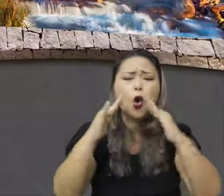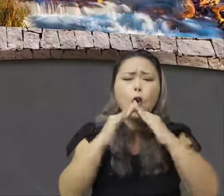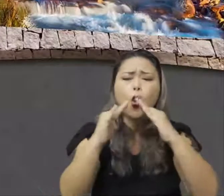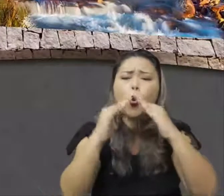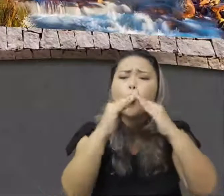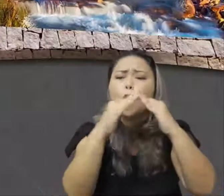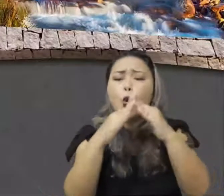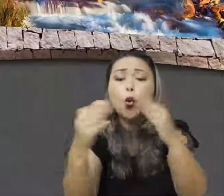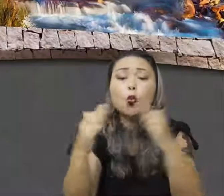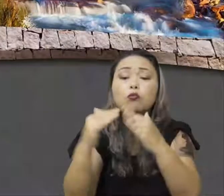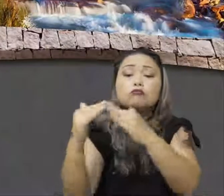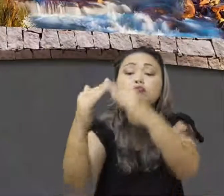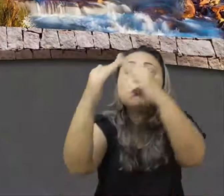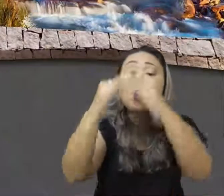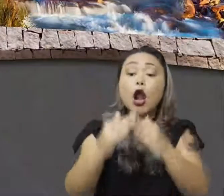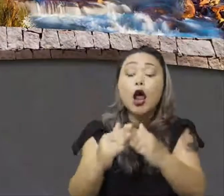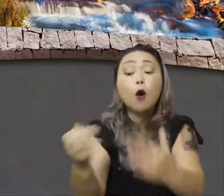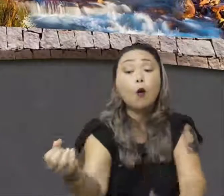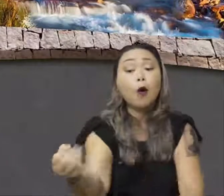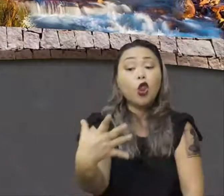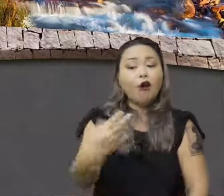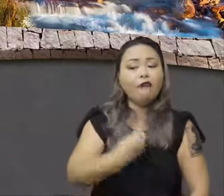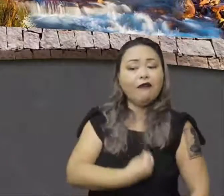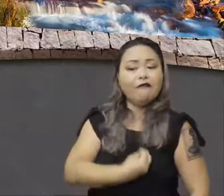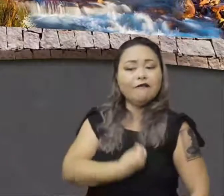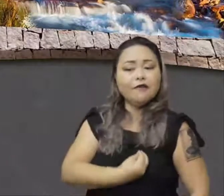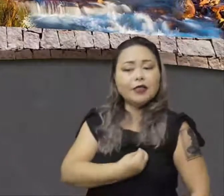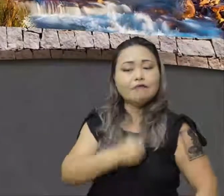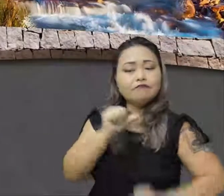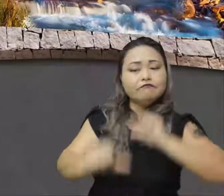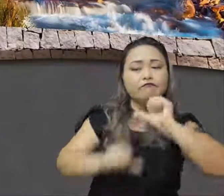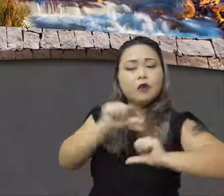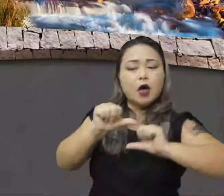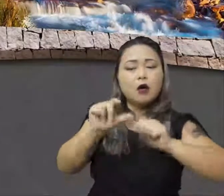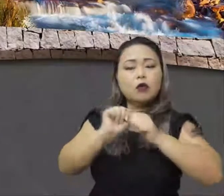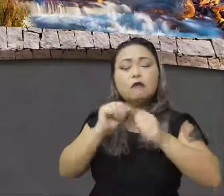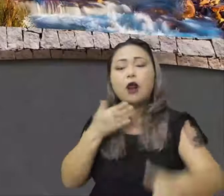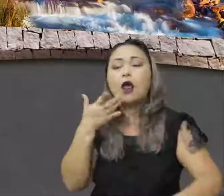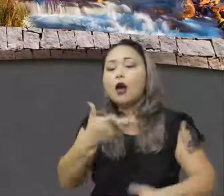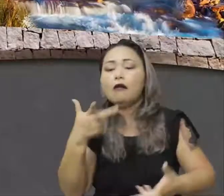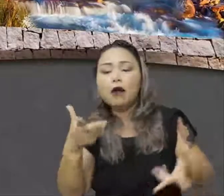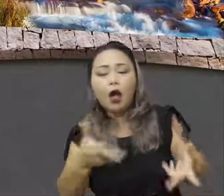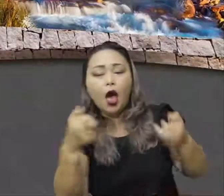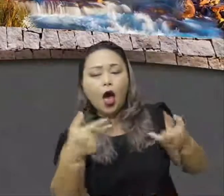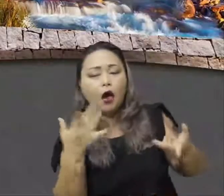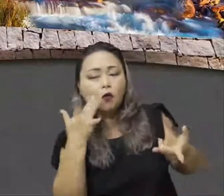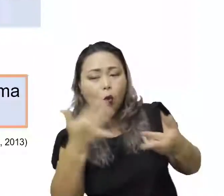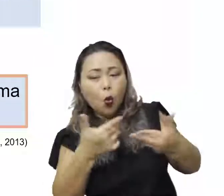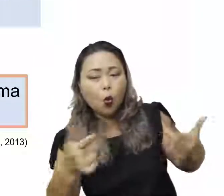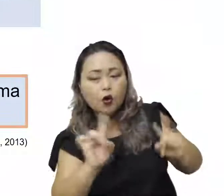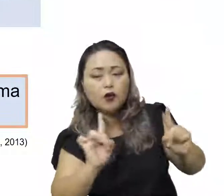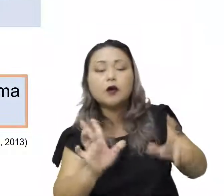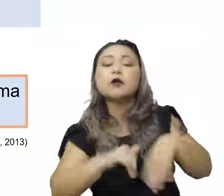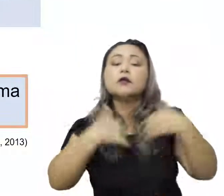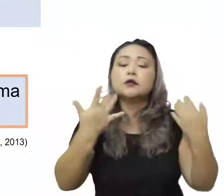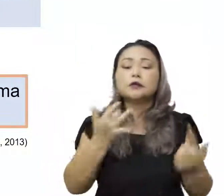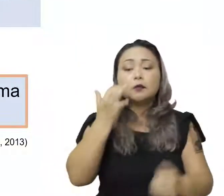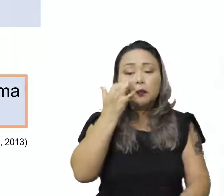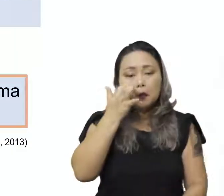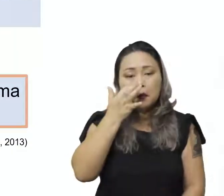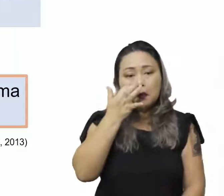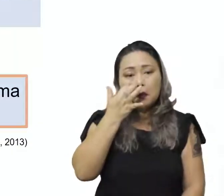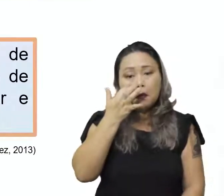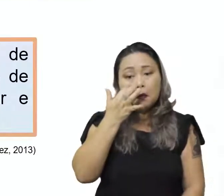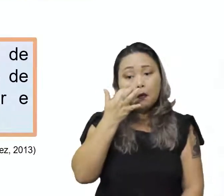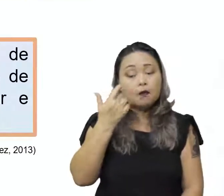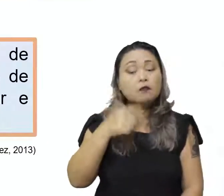nova vida, ok? Não foram só buscar riqueza. Diante disso,